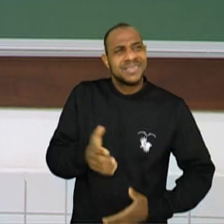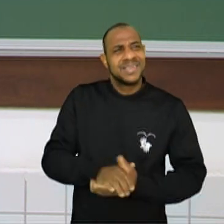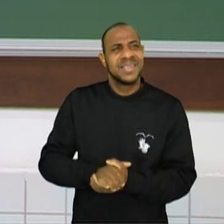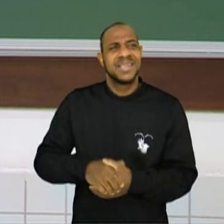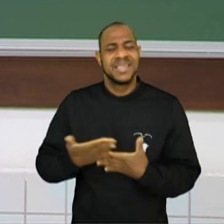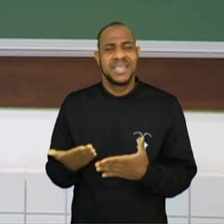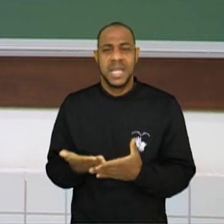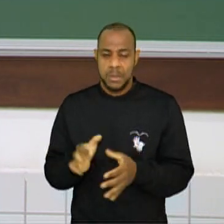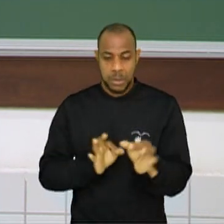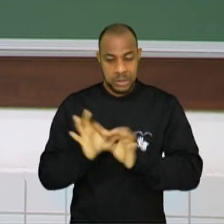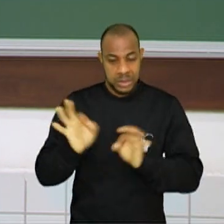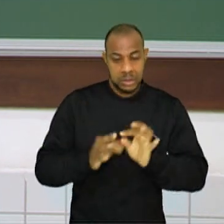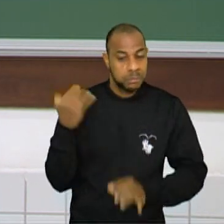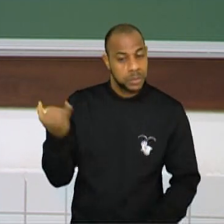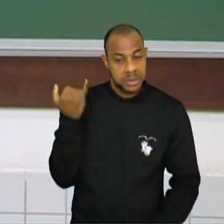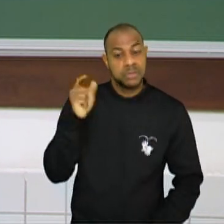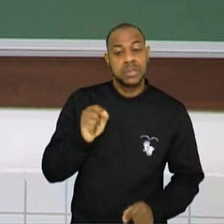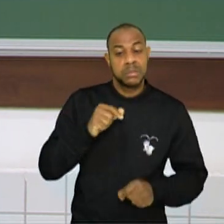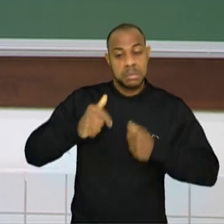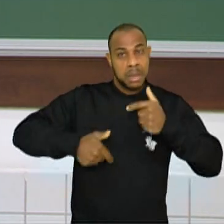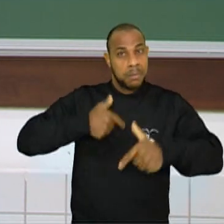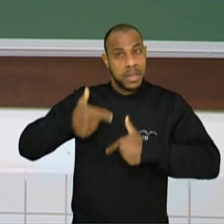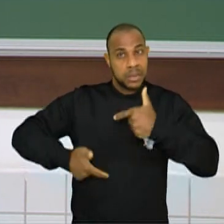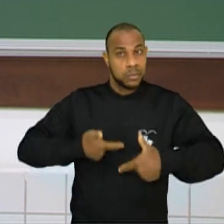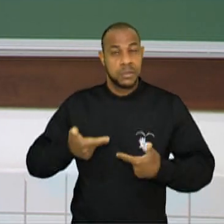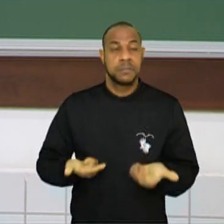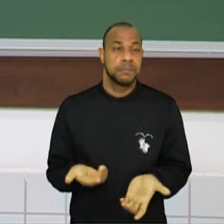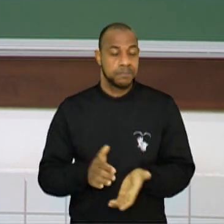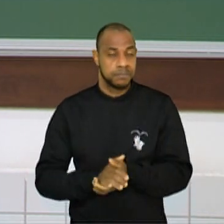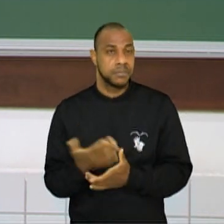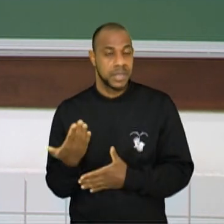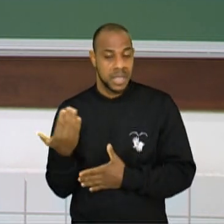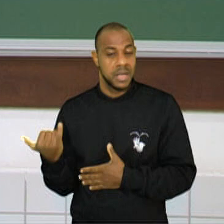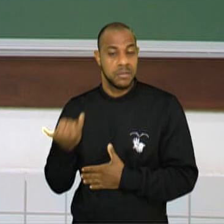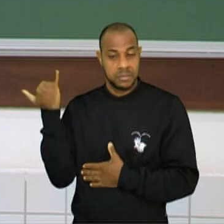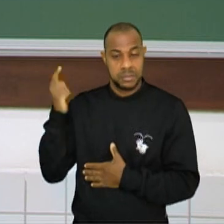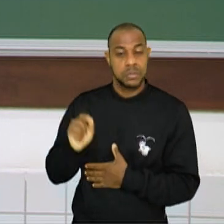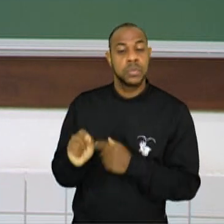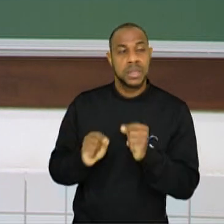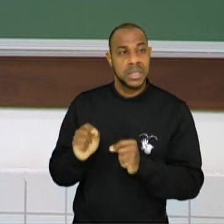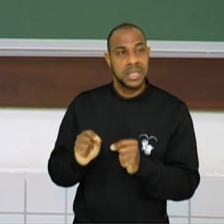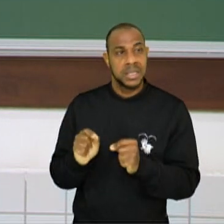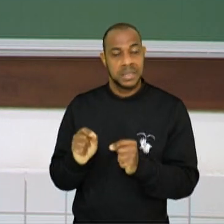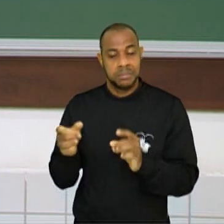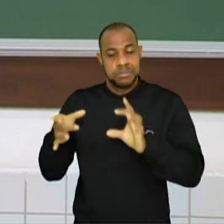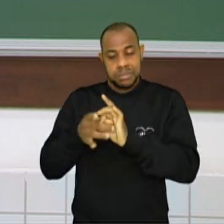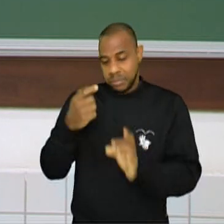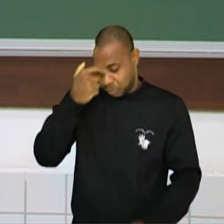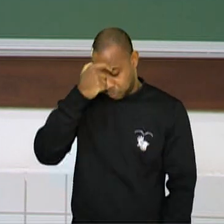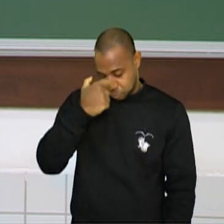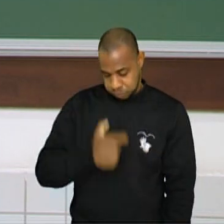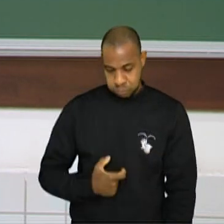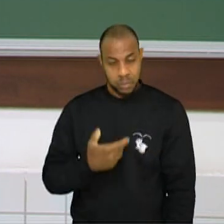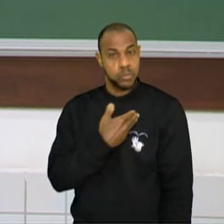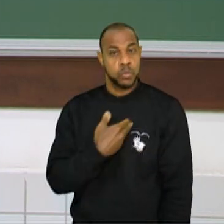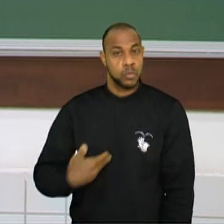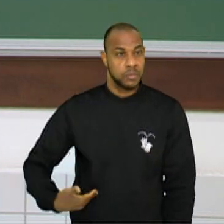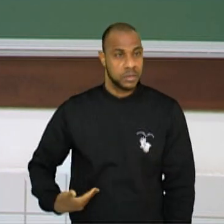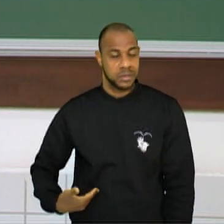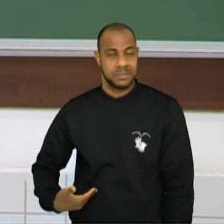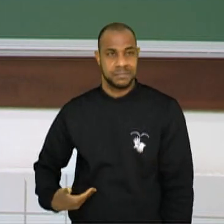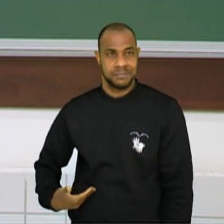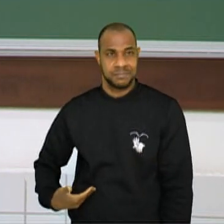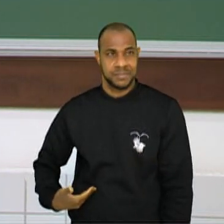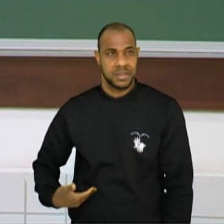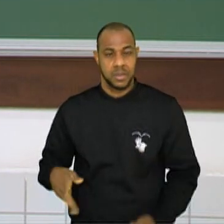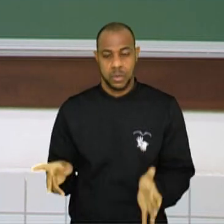dos trabalhadores, mas fundamentada na própria relação da figura do governante com as